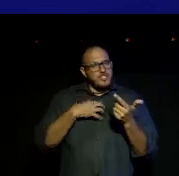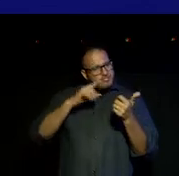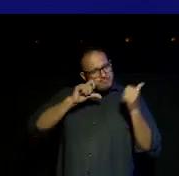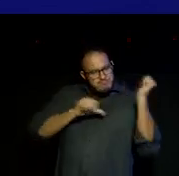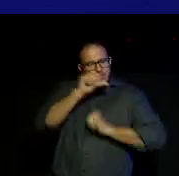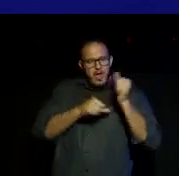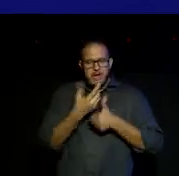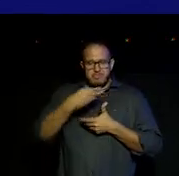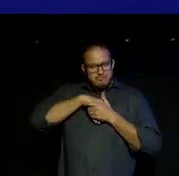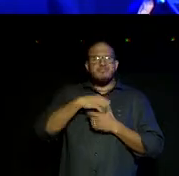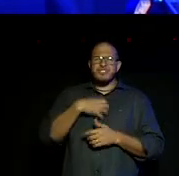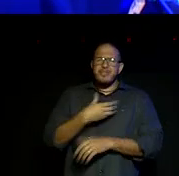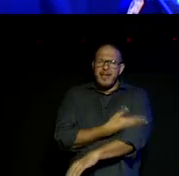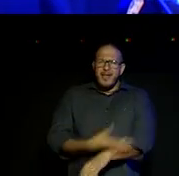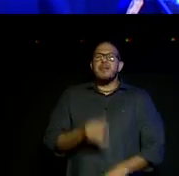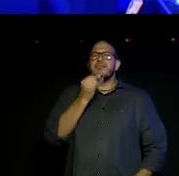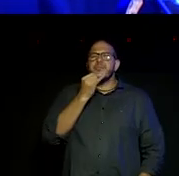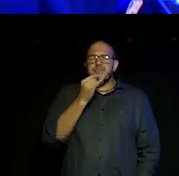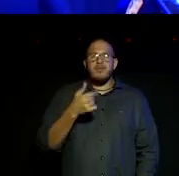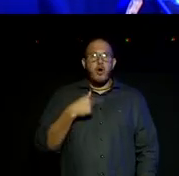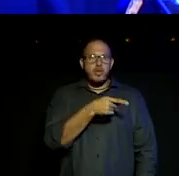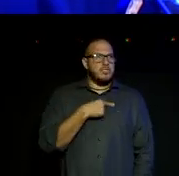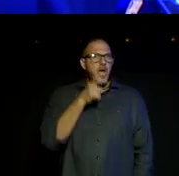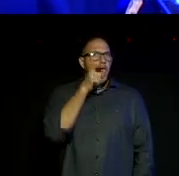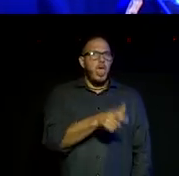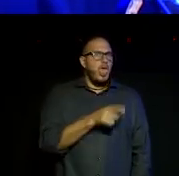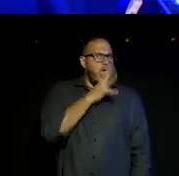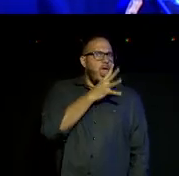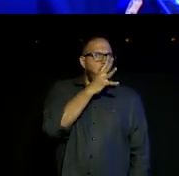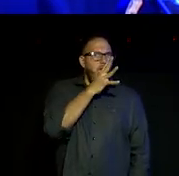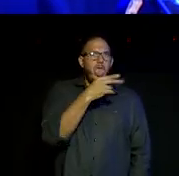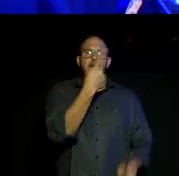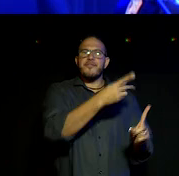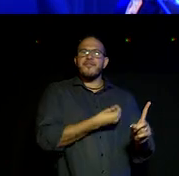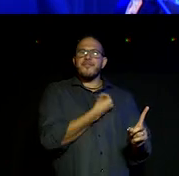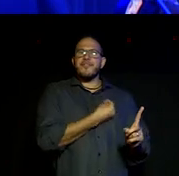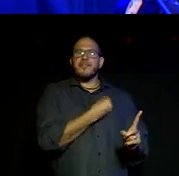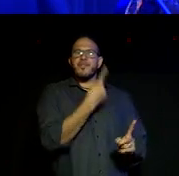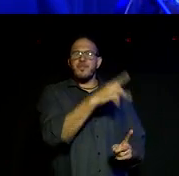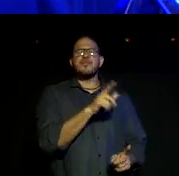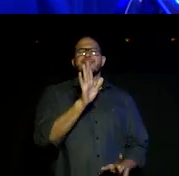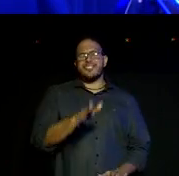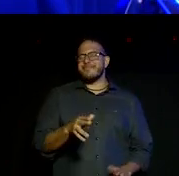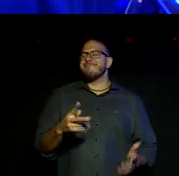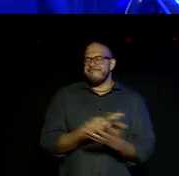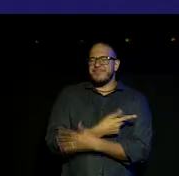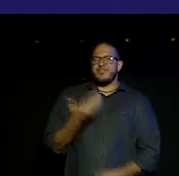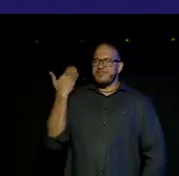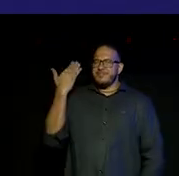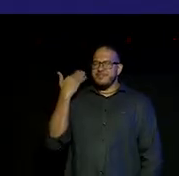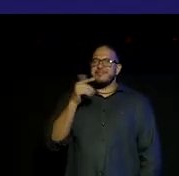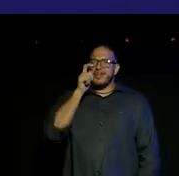bem institucionalizadas para a sociedade. Por exemplo, meter-se na vida alheia. Gente, uma vez me aconteceu um fato muito